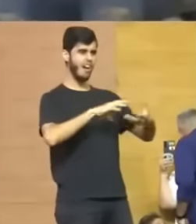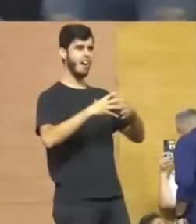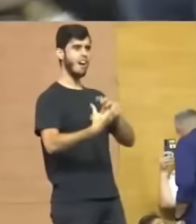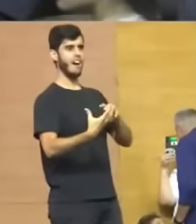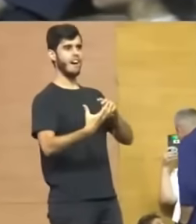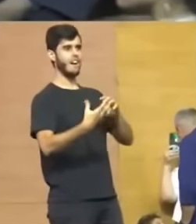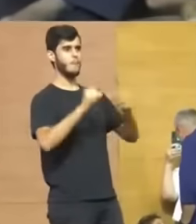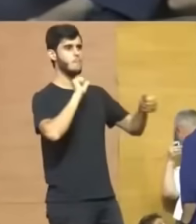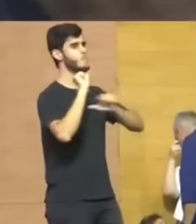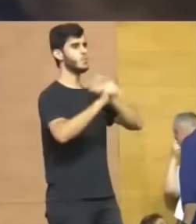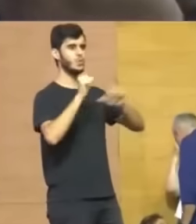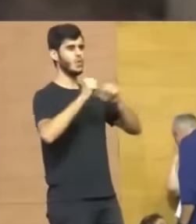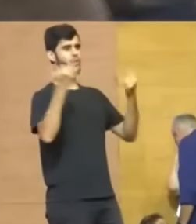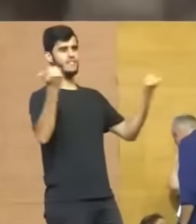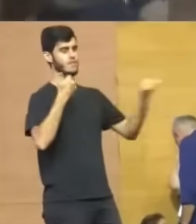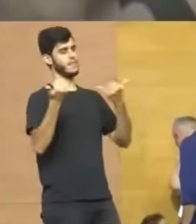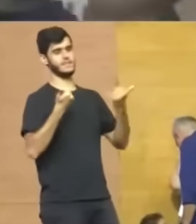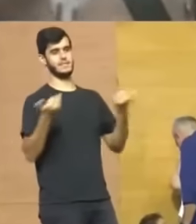falei.